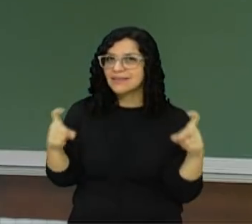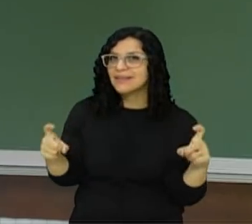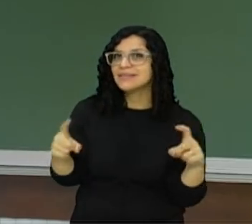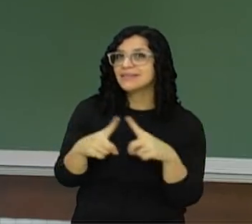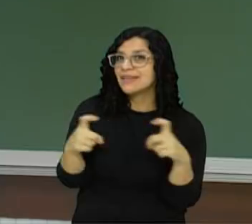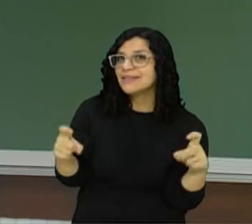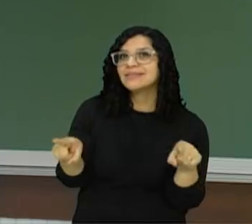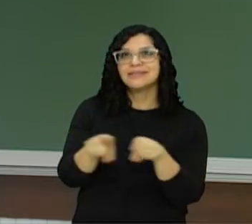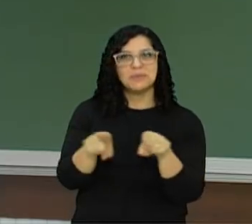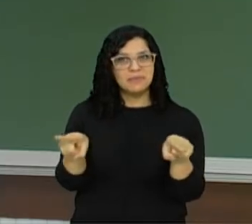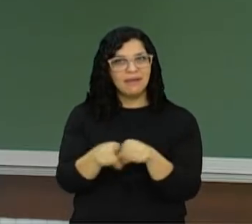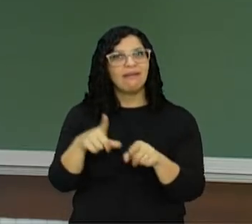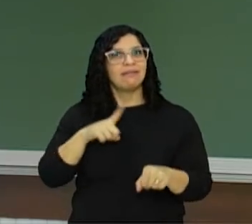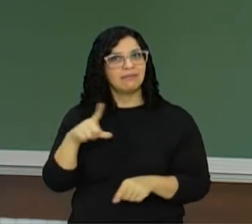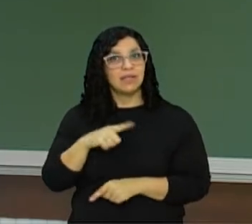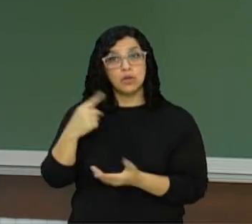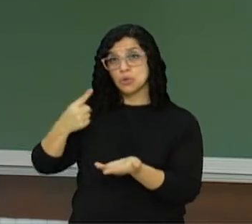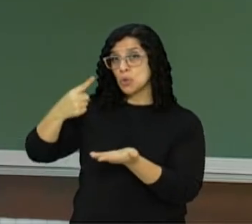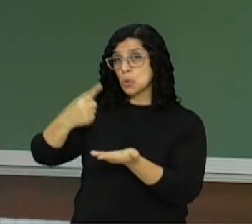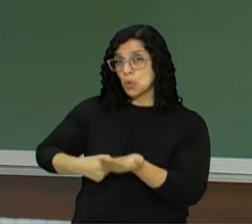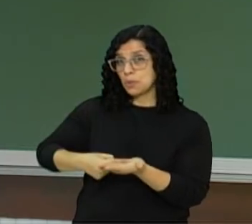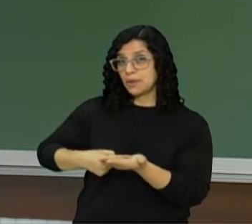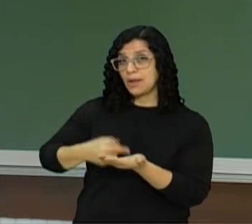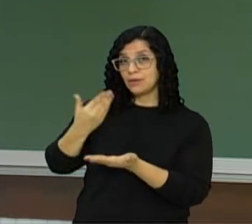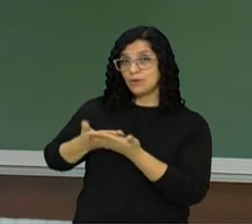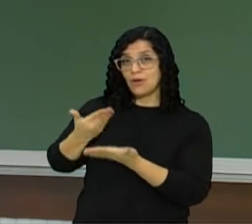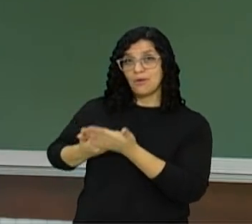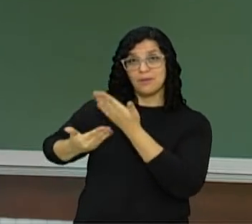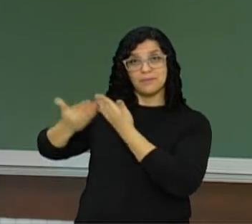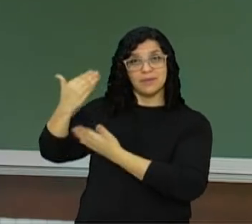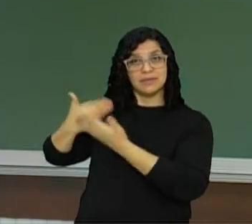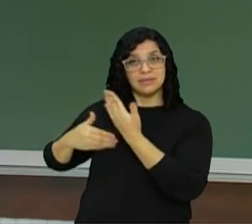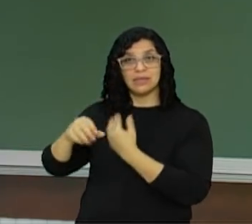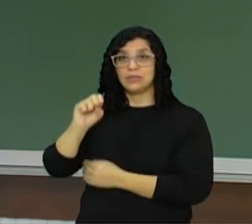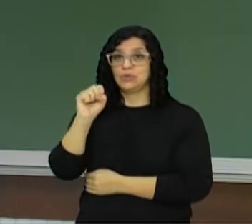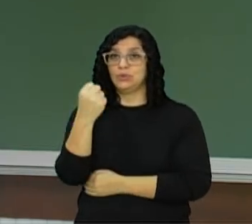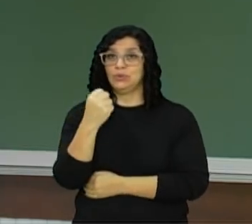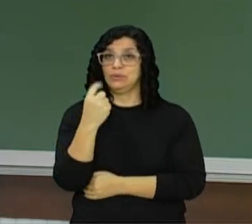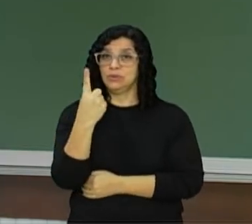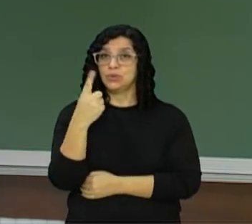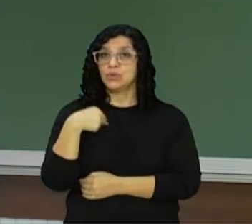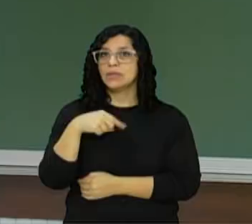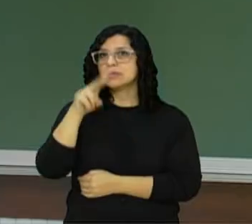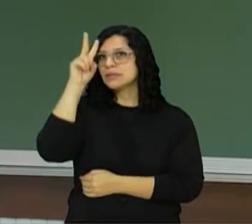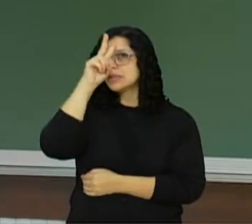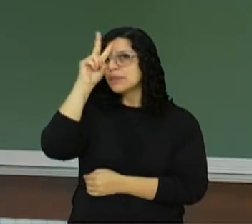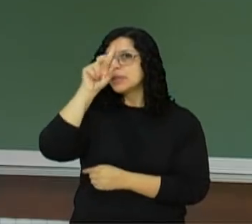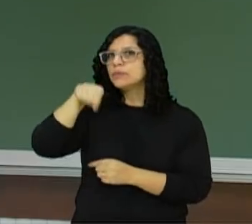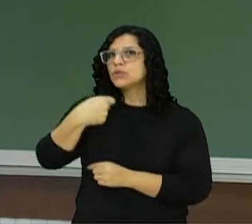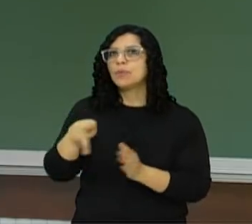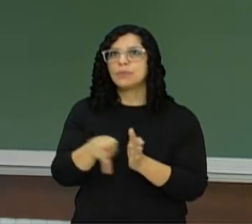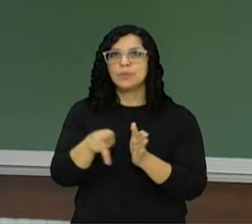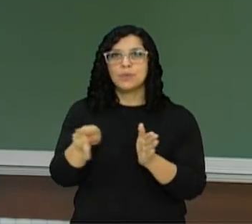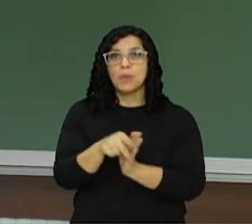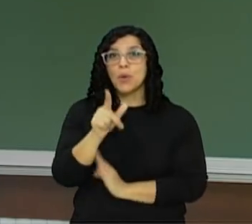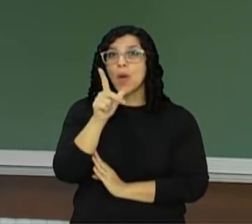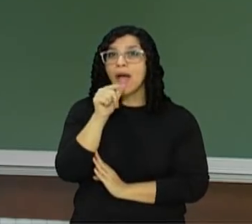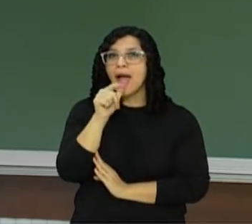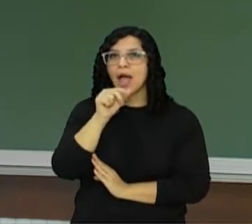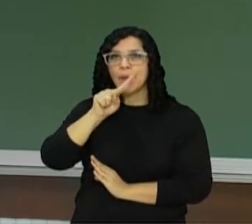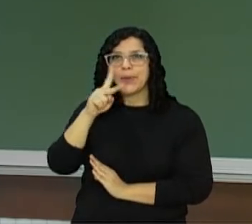diferente. Então lembra do nosso combinado da aula passada? Na aula 81, nós relembramos sobre a hidrografia,